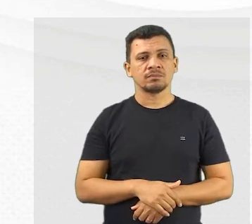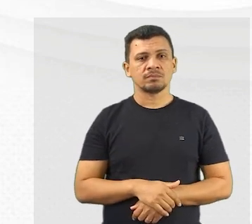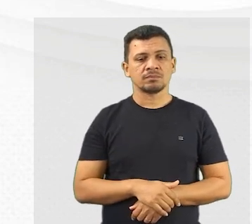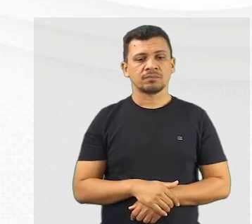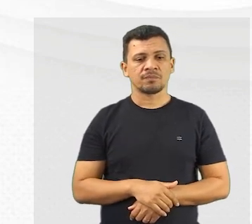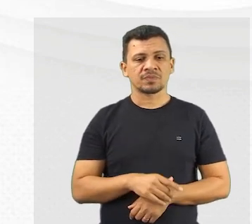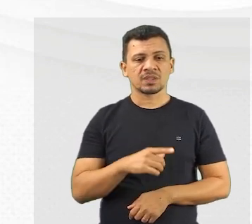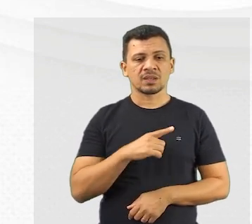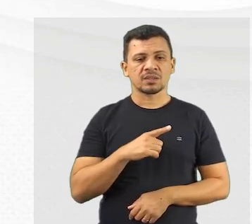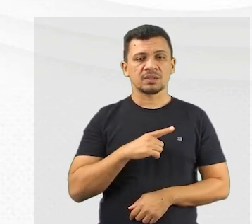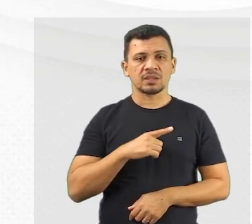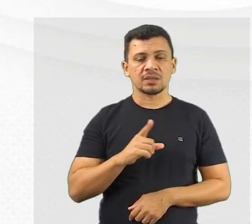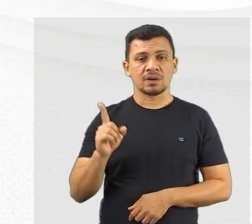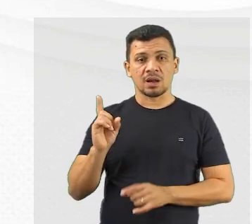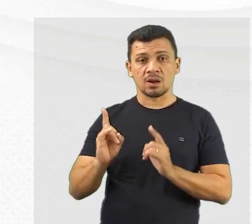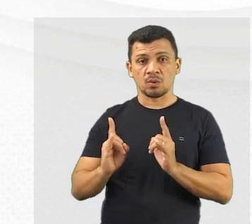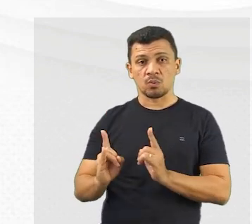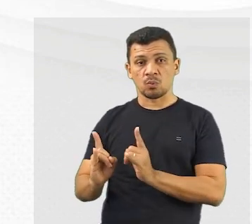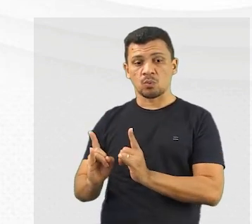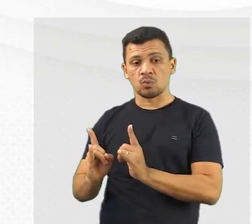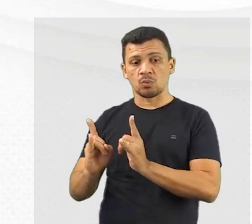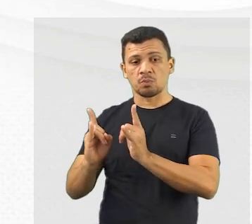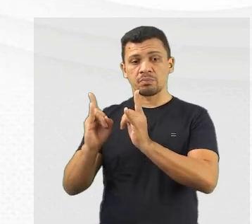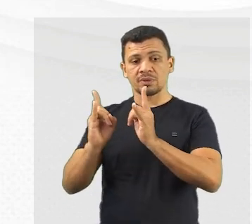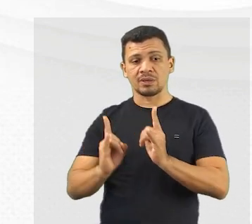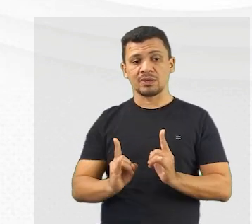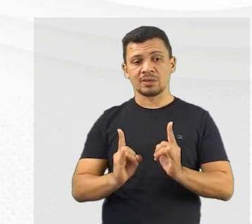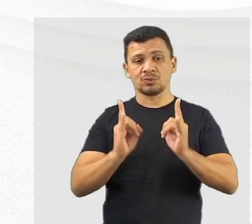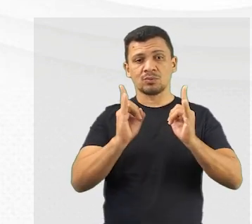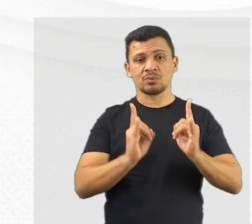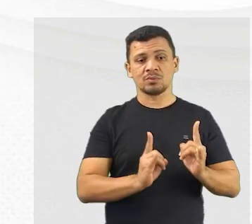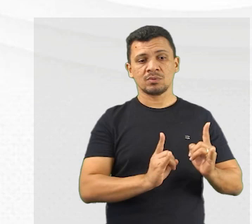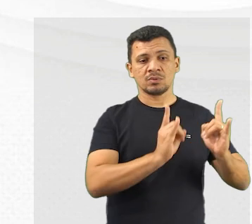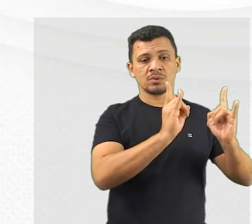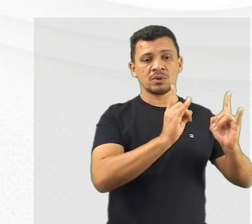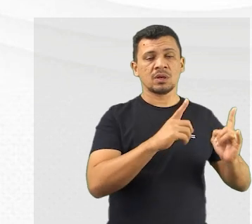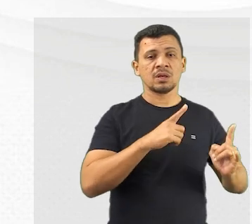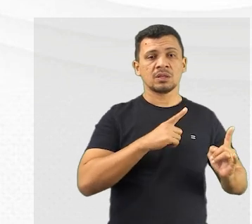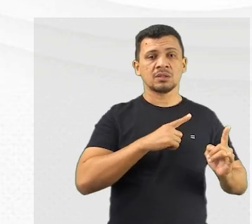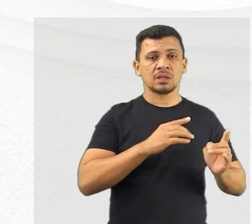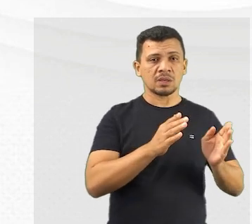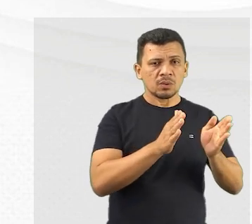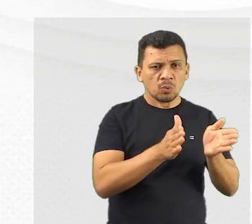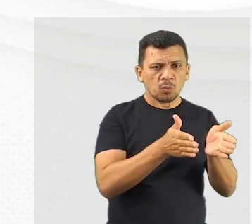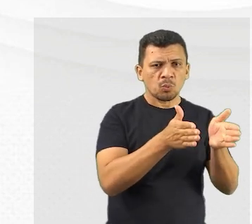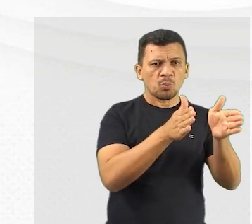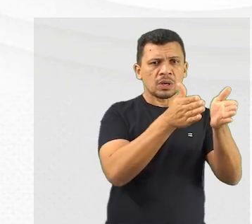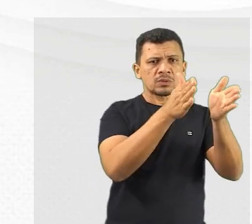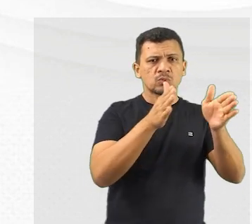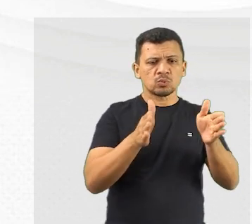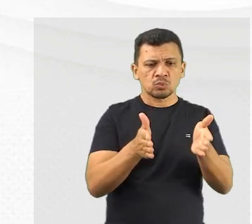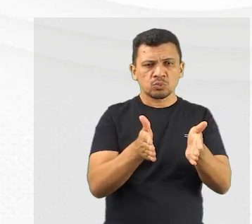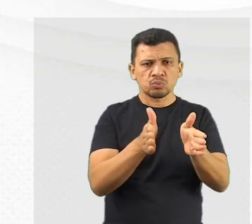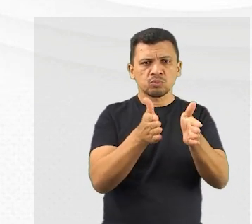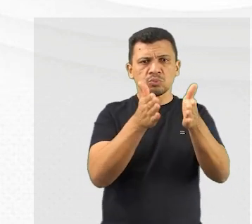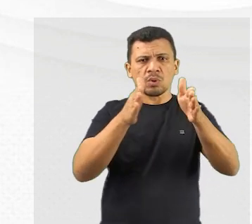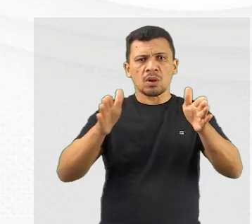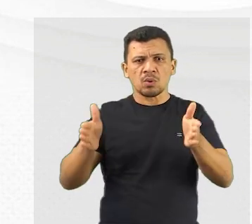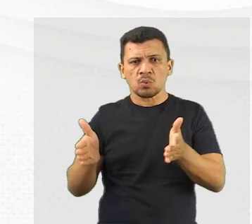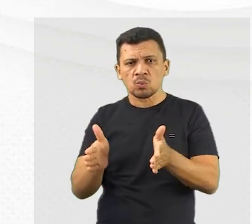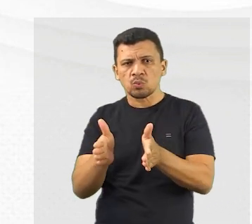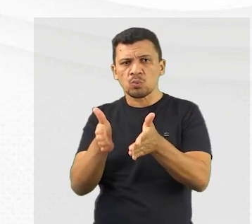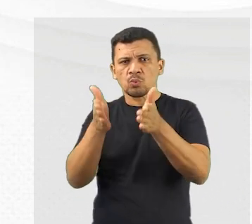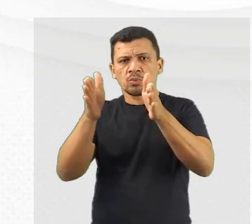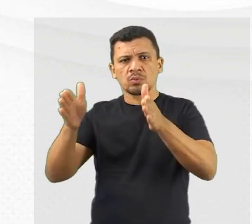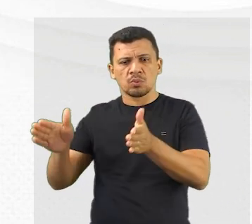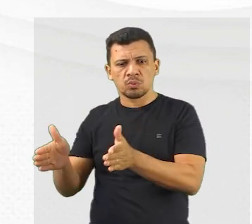Ainda tem o prédio lá atrás e cada área do prédio tem uma escultura em si. O prédio já é um capítulo à parte.